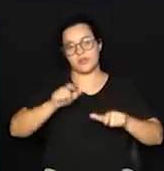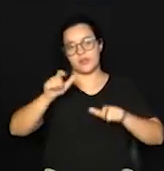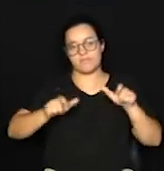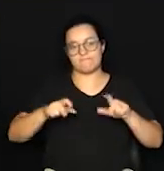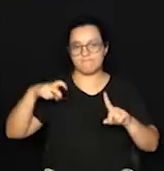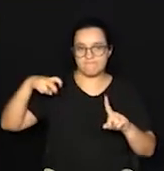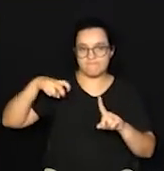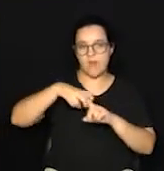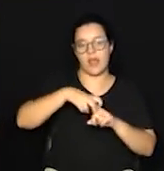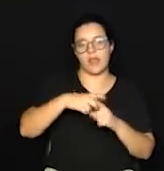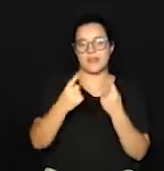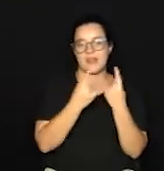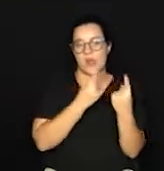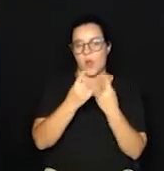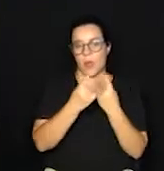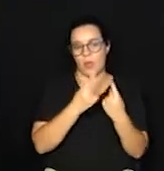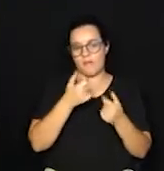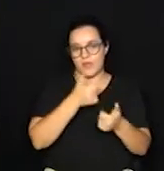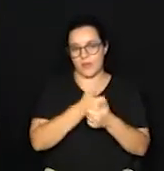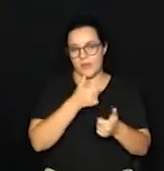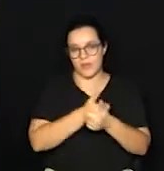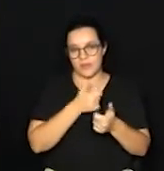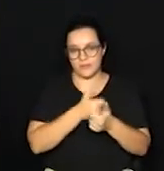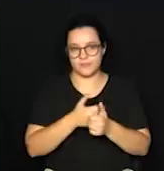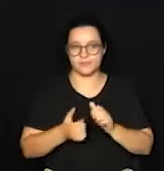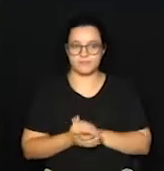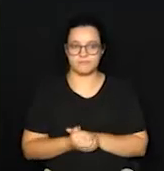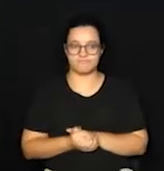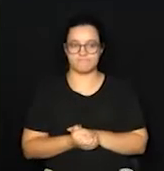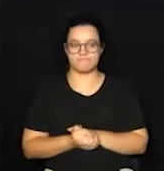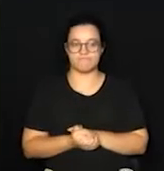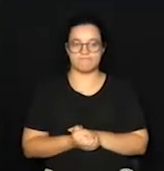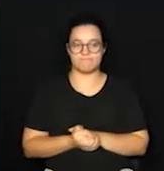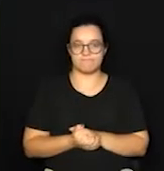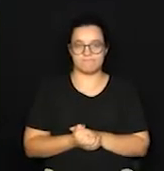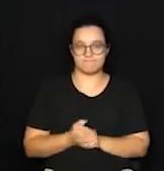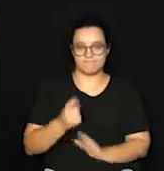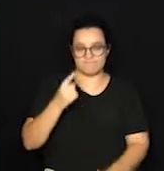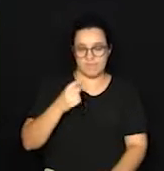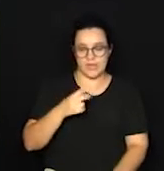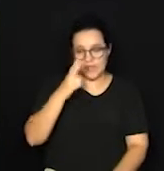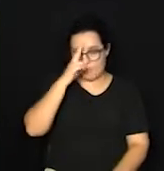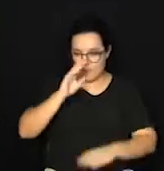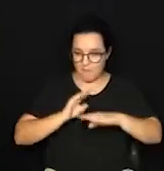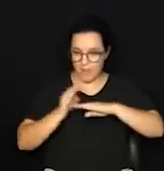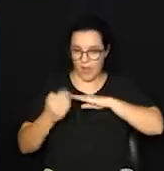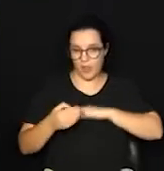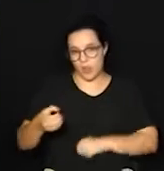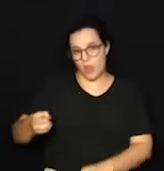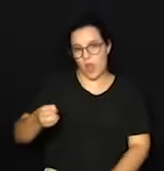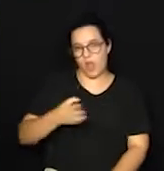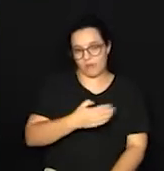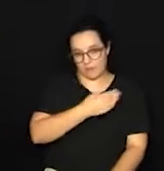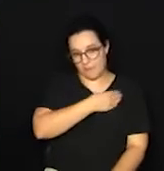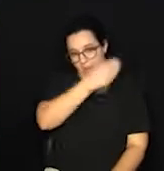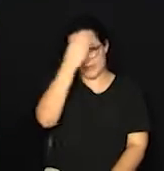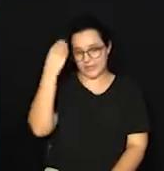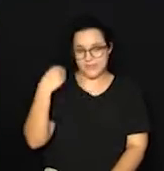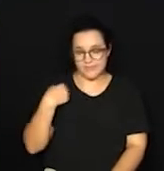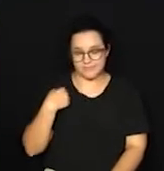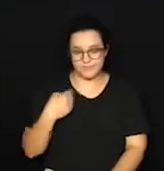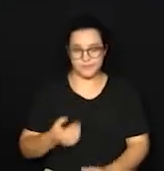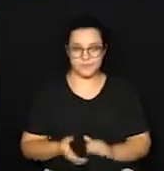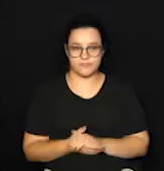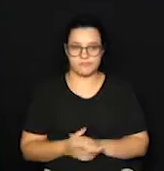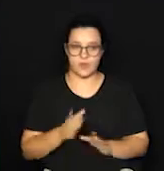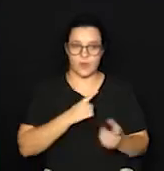de acidente nas estradas. Lembrando que ali o distrito de Nova Aparecida é justamente no eixo entre as